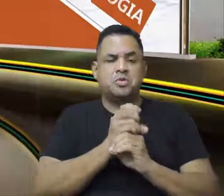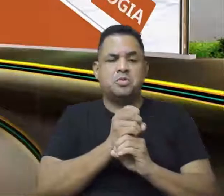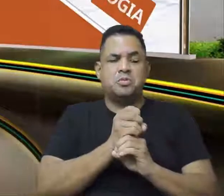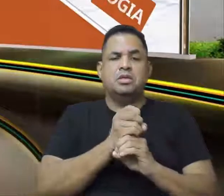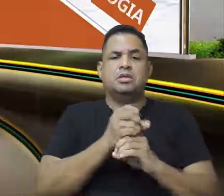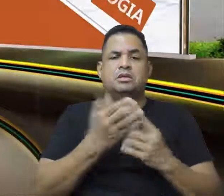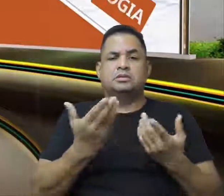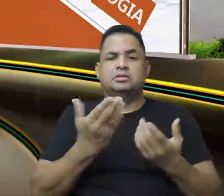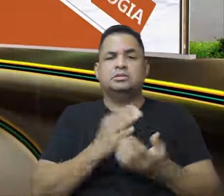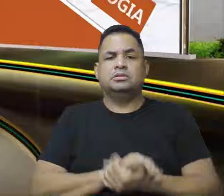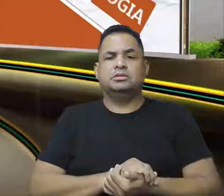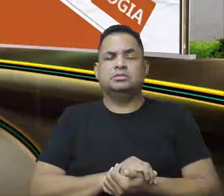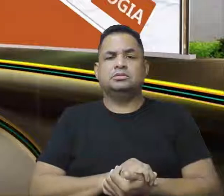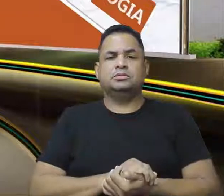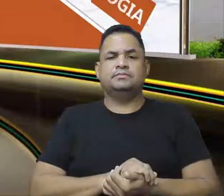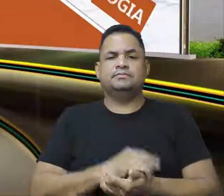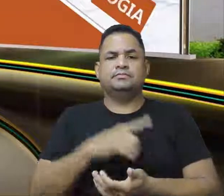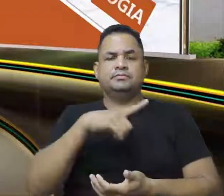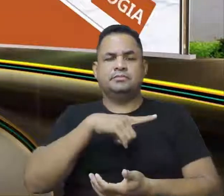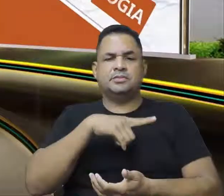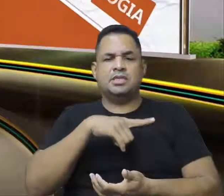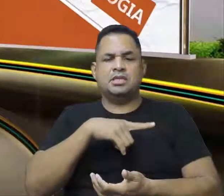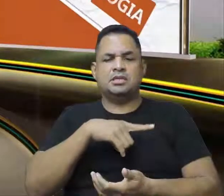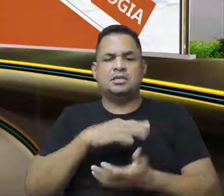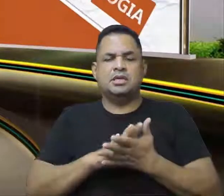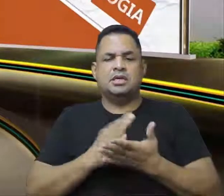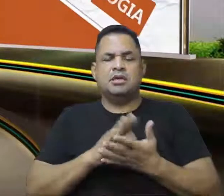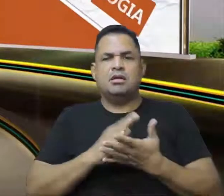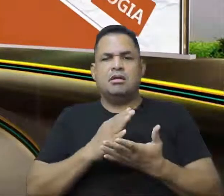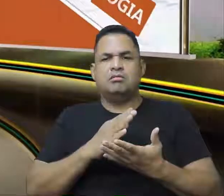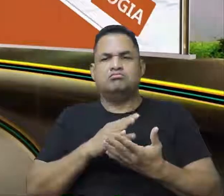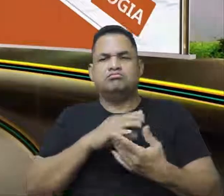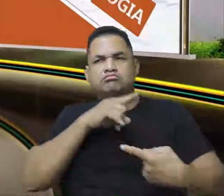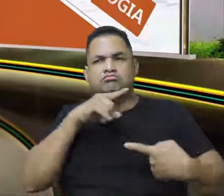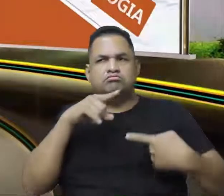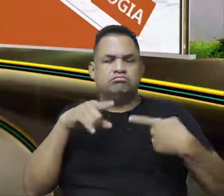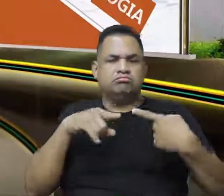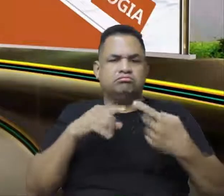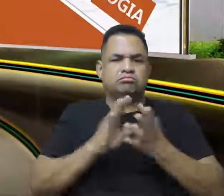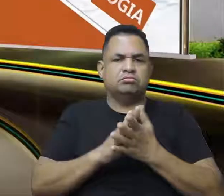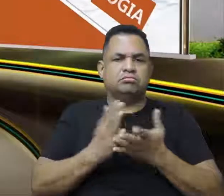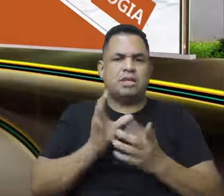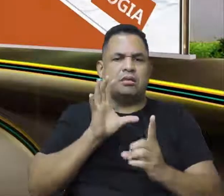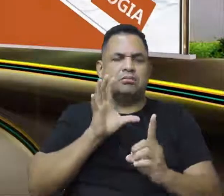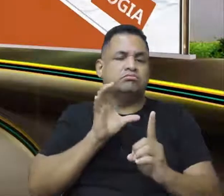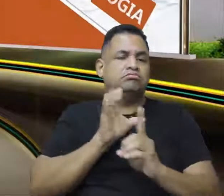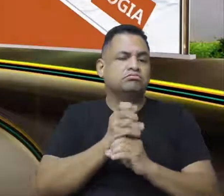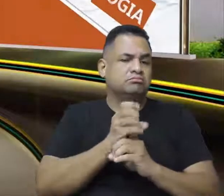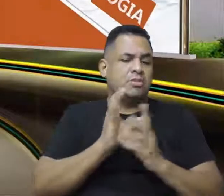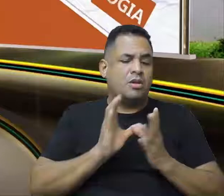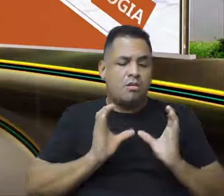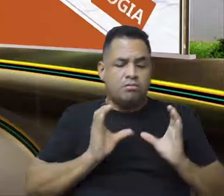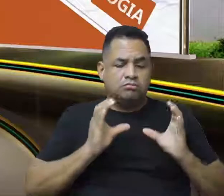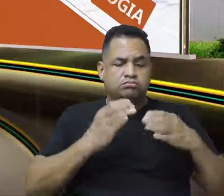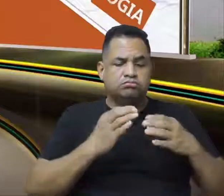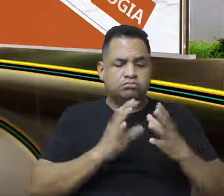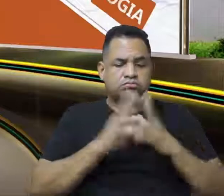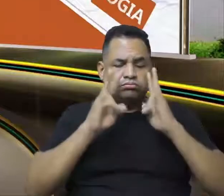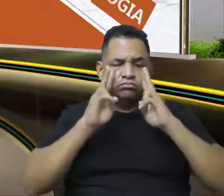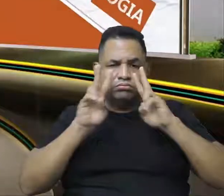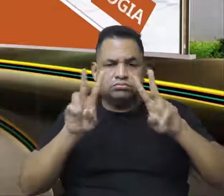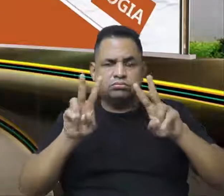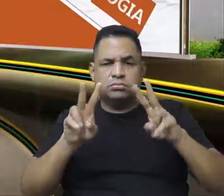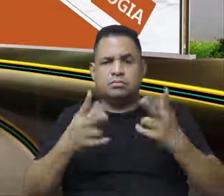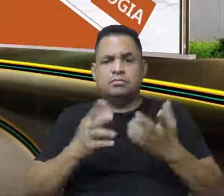é um interesse que tem uma grande chance das pessoas serem dominadas por esse interesse, por essa visão de